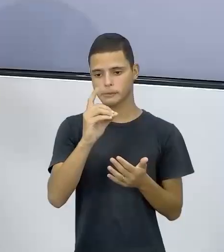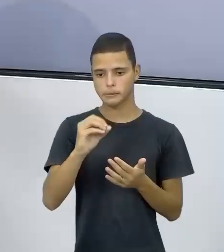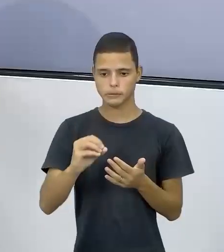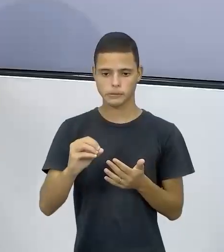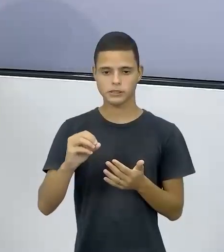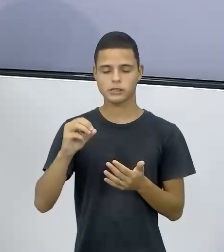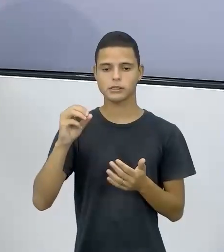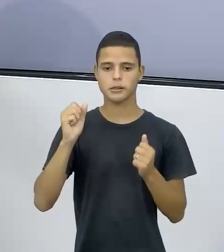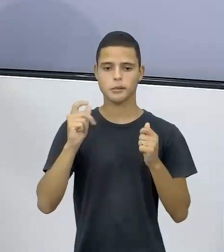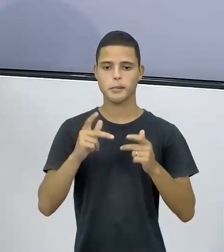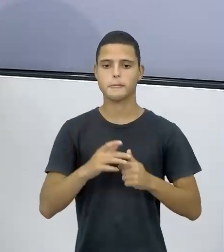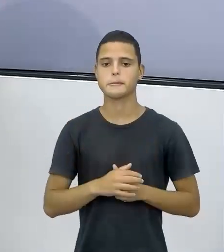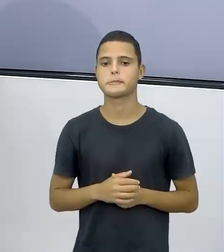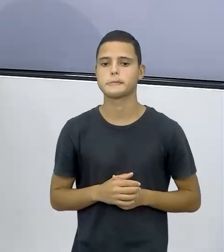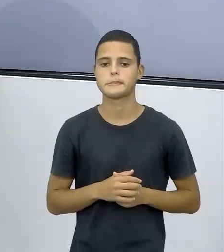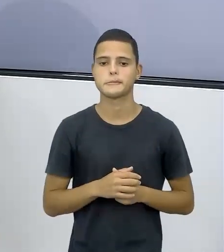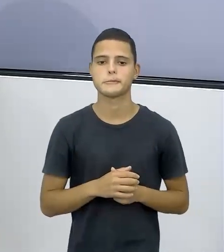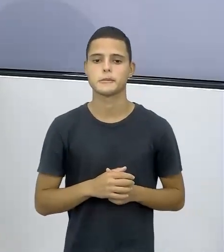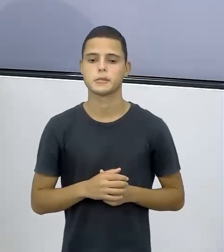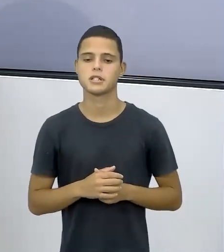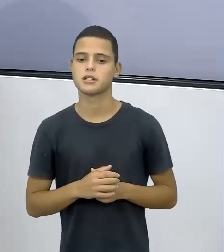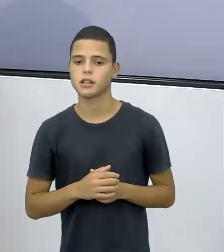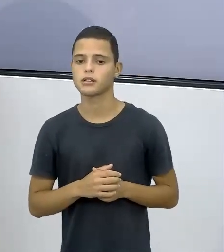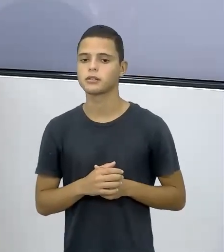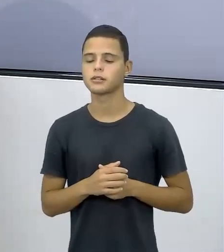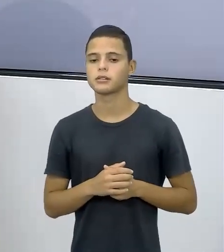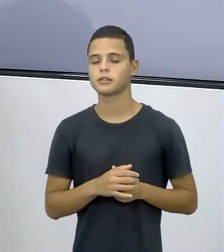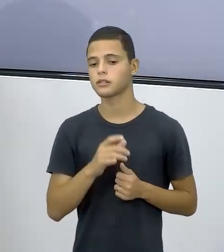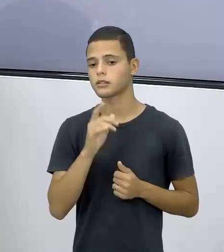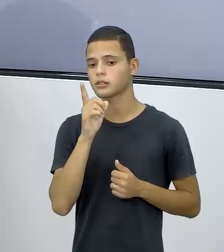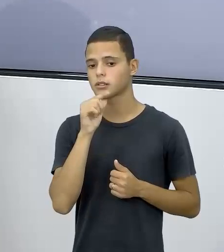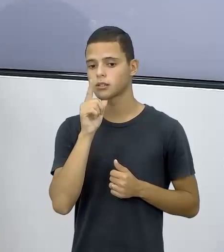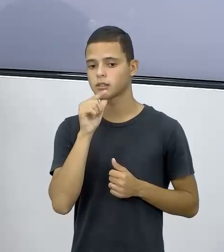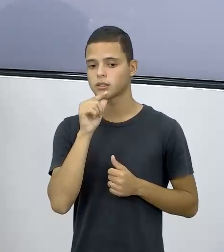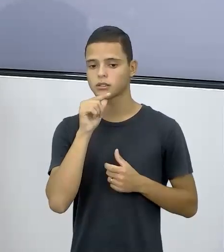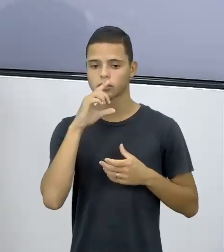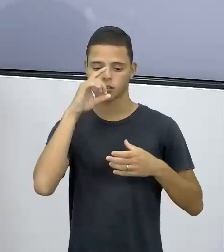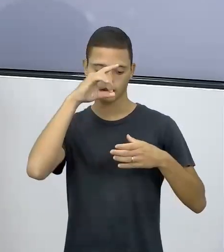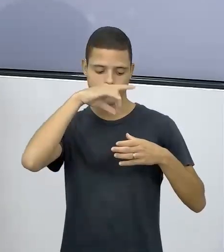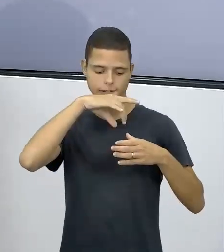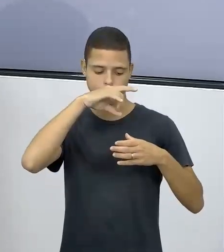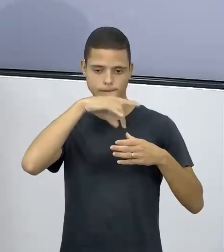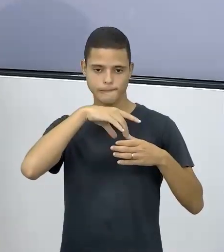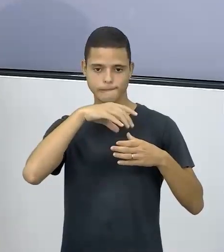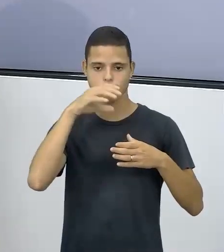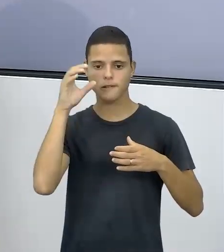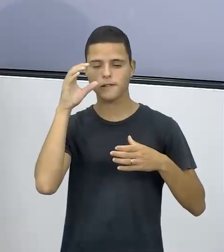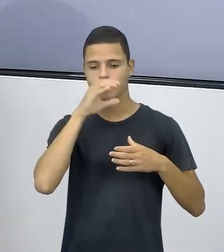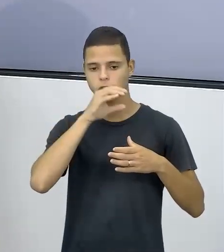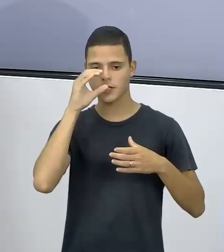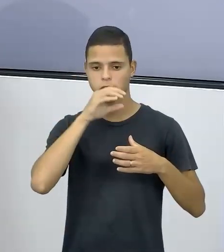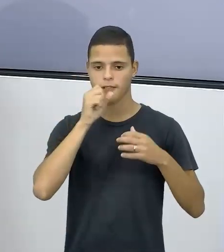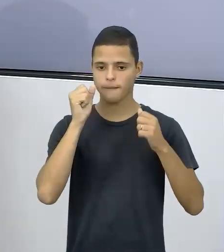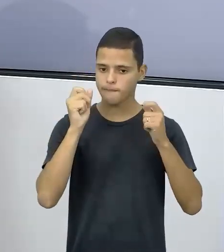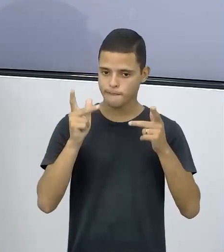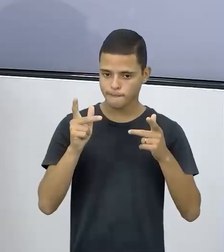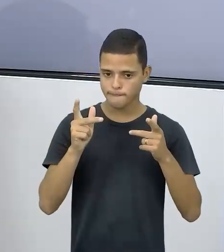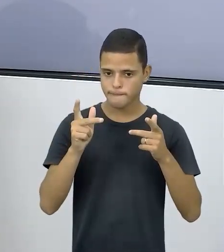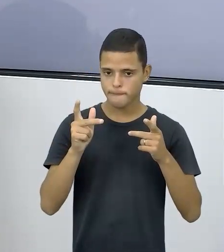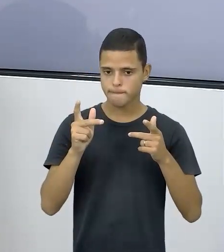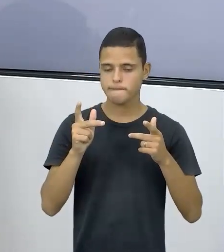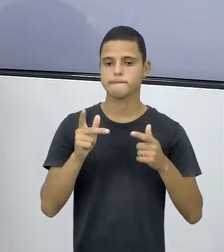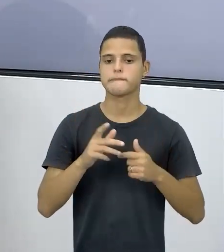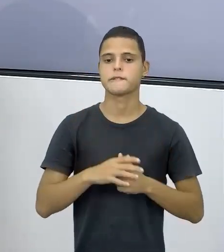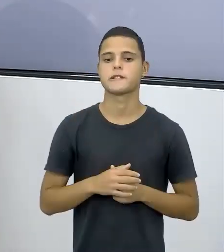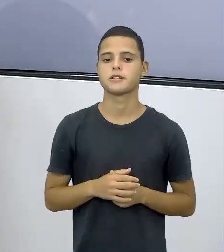bom? E aí, vocês, dentro do óleo, pingar 2 gotinhas de água. Mas tem que ser rápido, tá? Porque tem que fazer uma bolinha